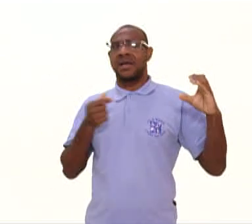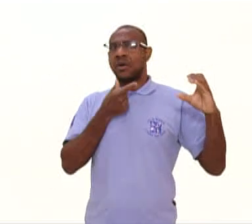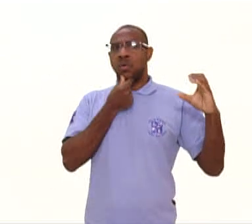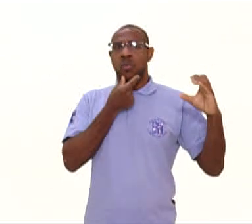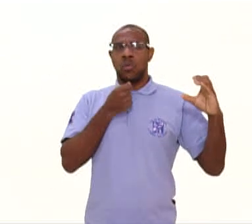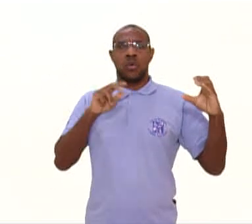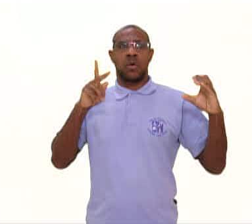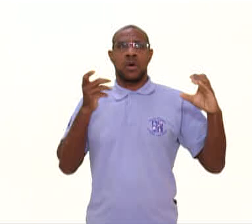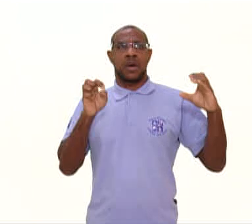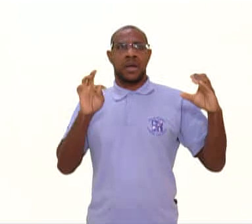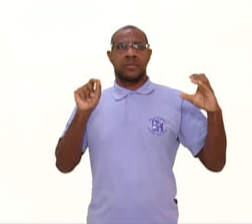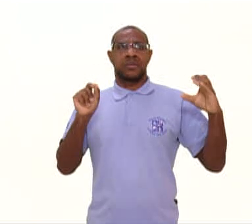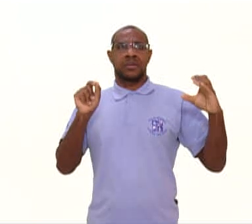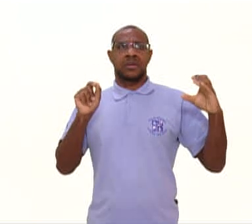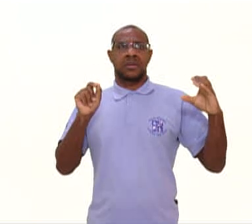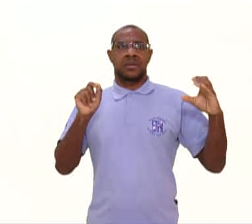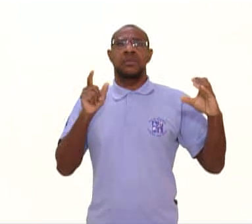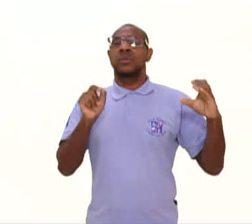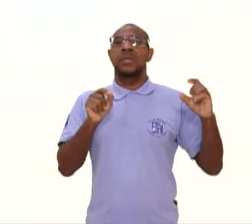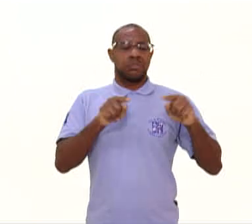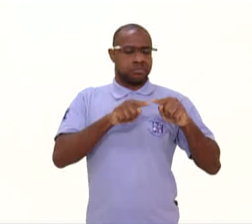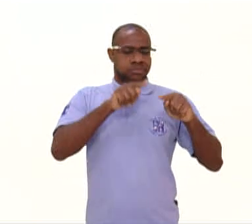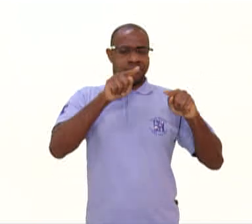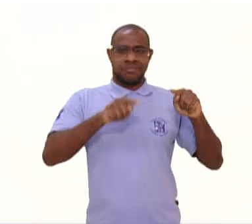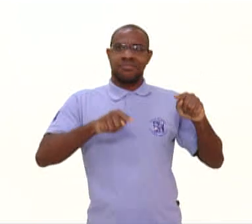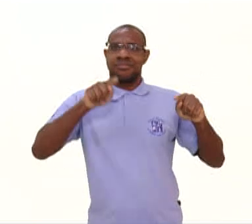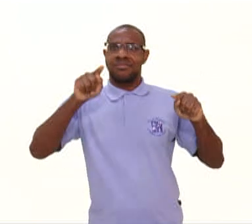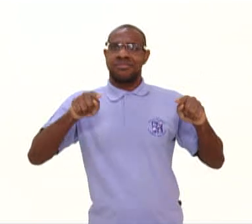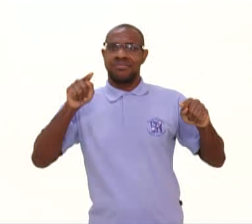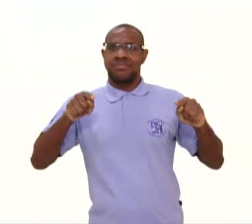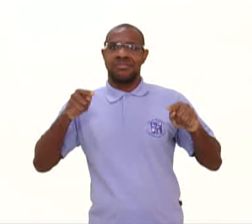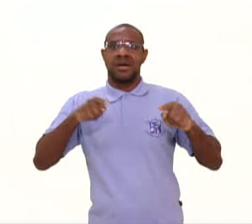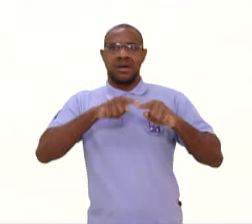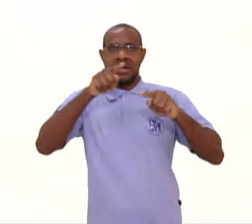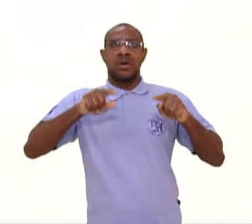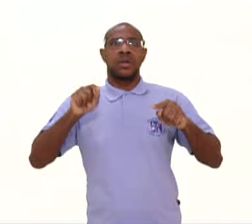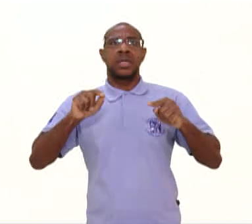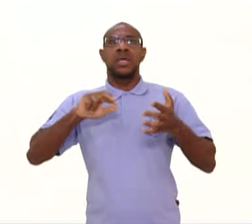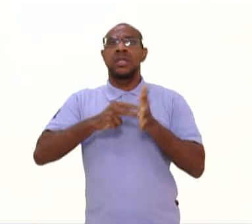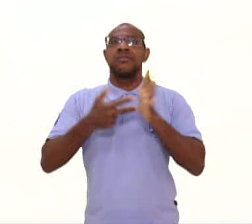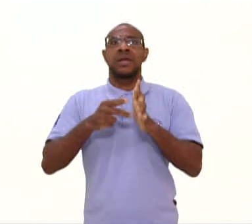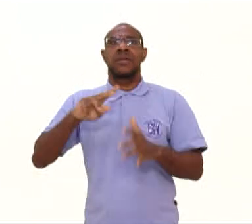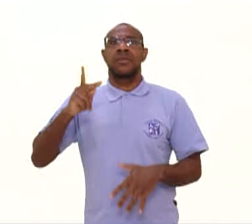frequência é definida como Hertz. Então, um tempinho para vocês pensarem na resposta.